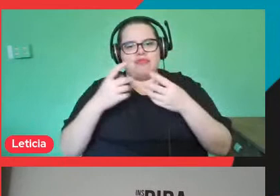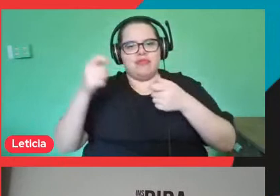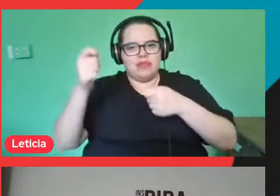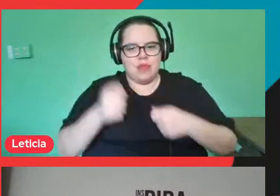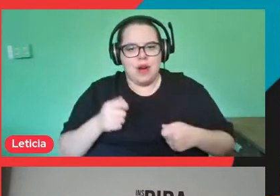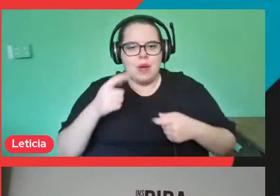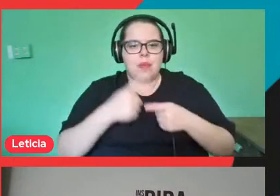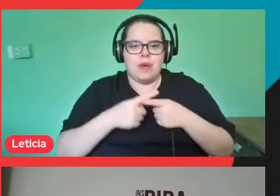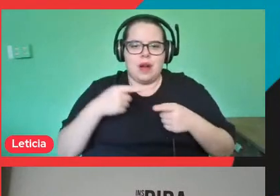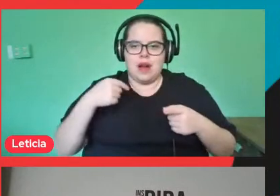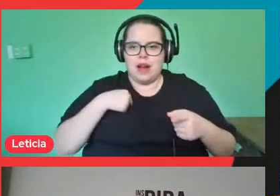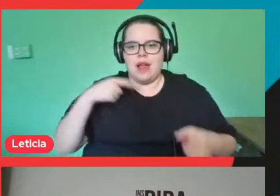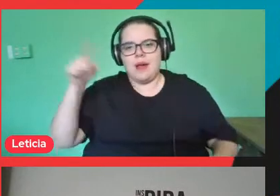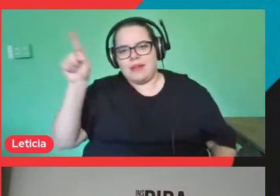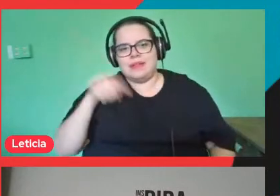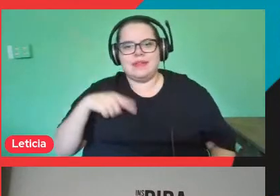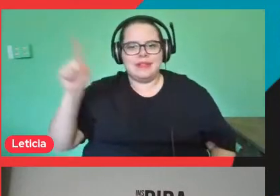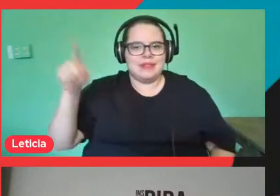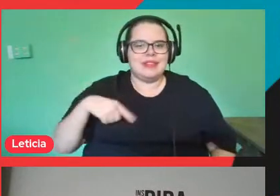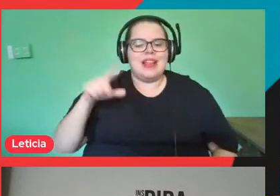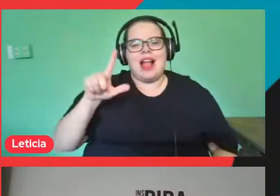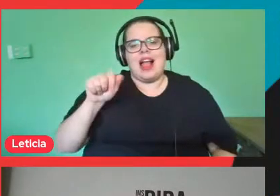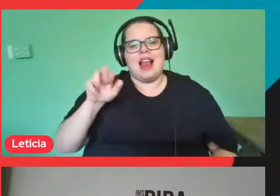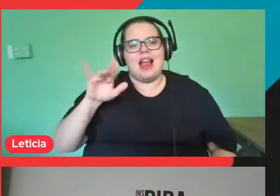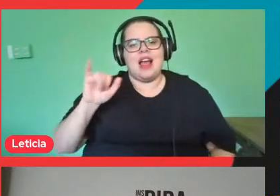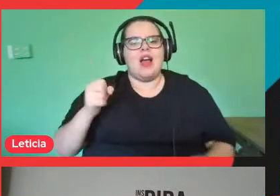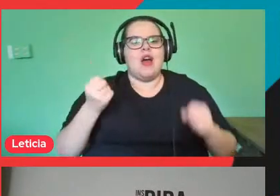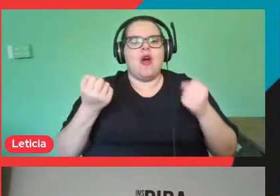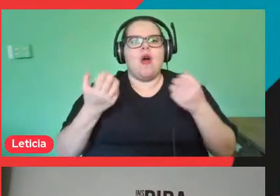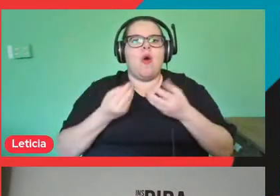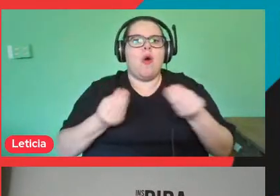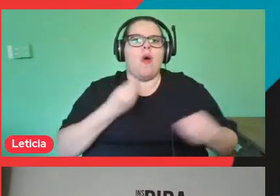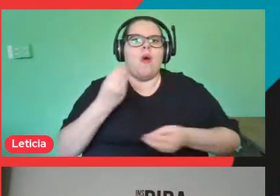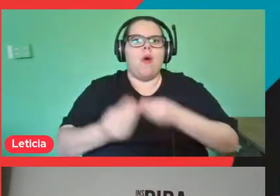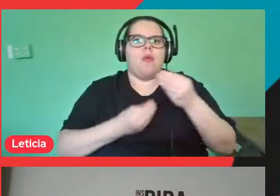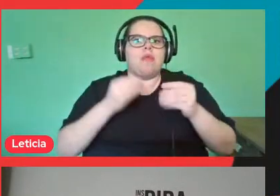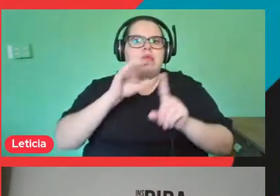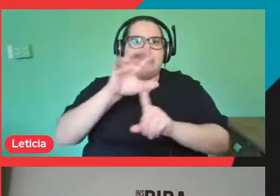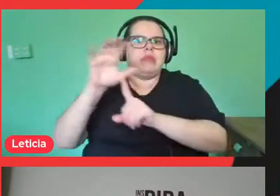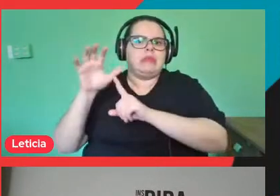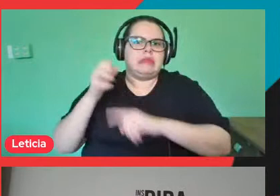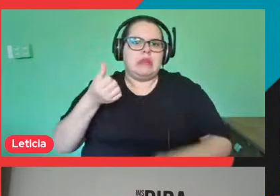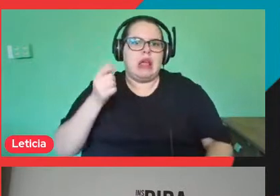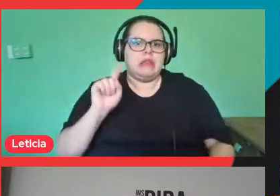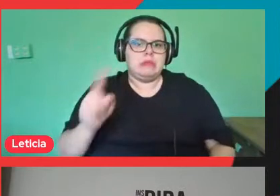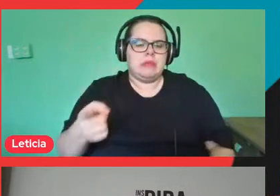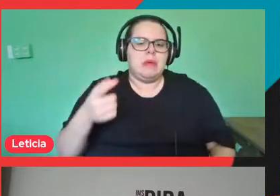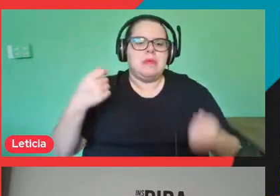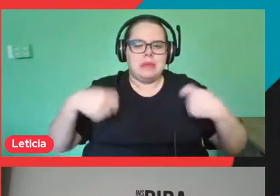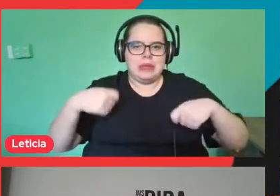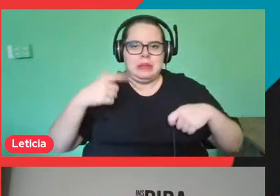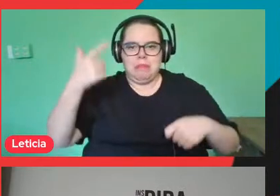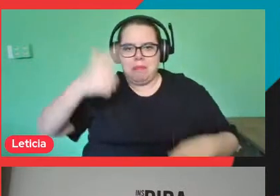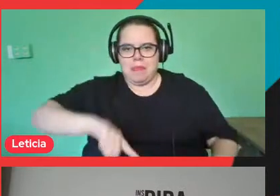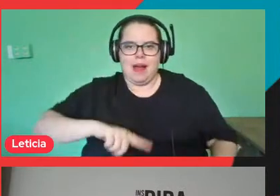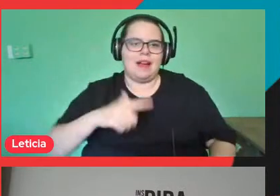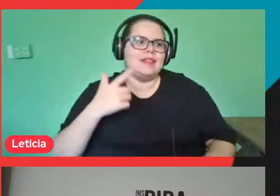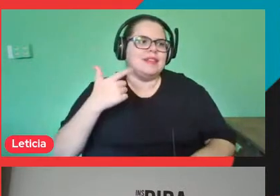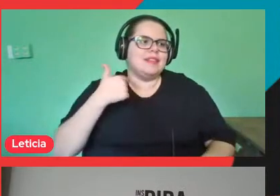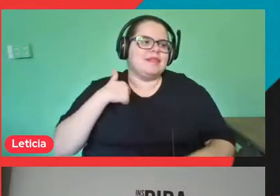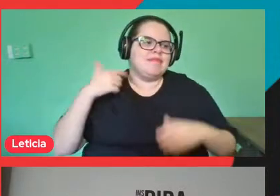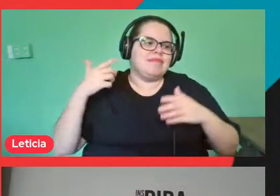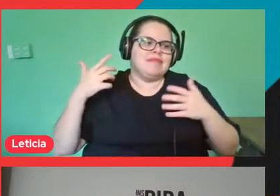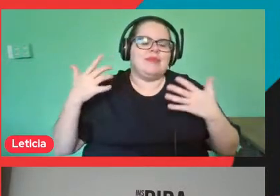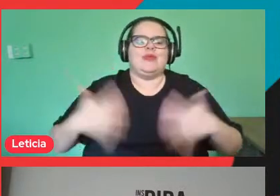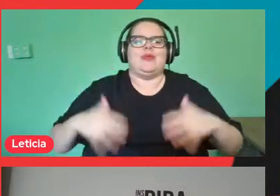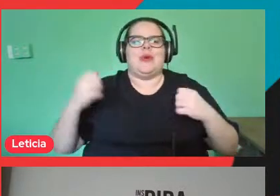gente fazia eu e a Lari aqui, mas como que vai impactar mais de quase 6 mil pessoas, né? Então, precisamos de mais, né? E aí chegou o